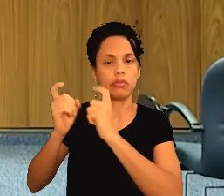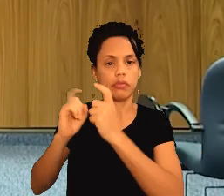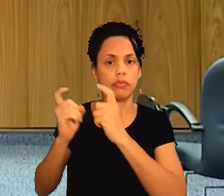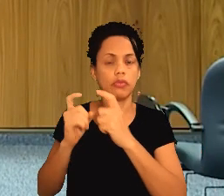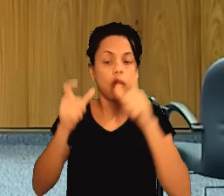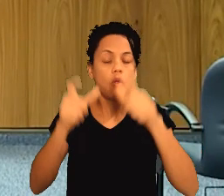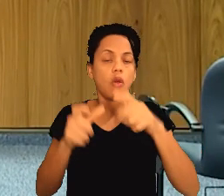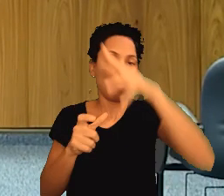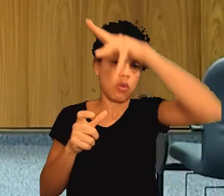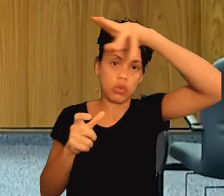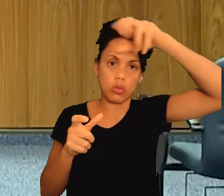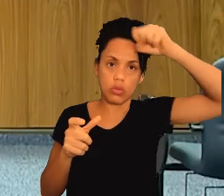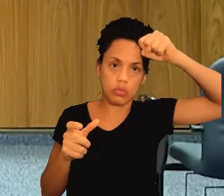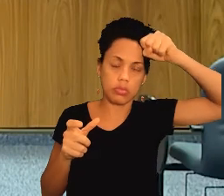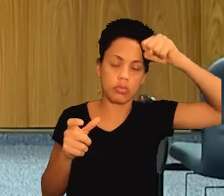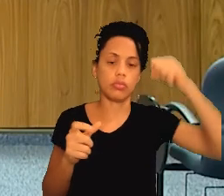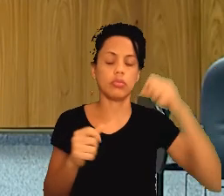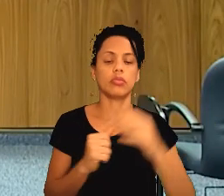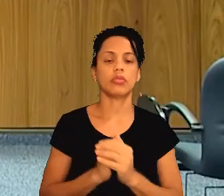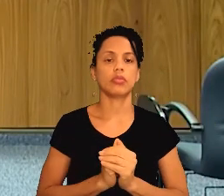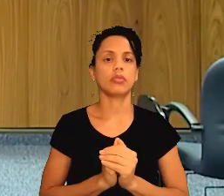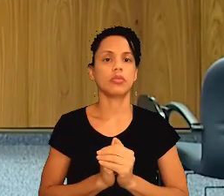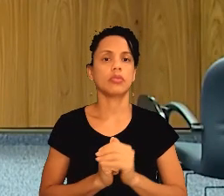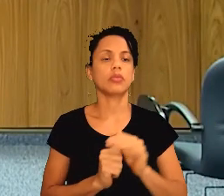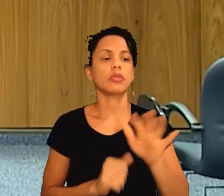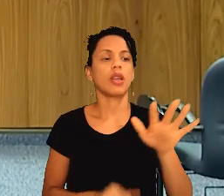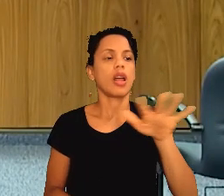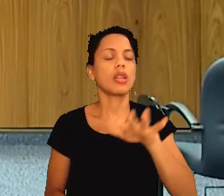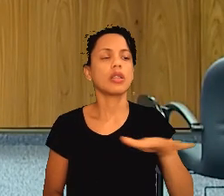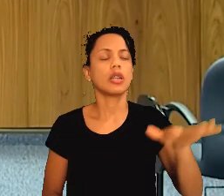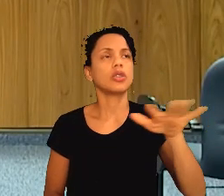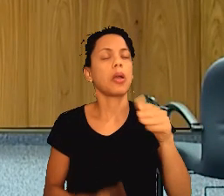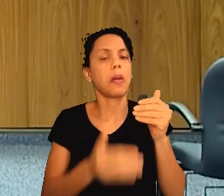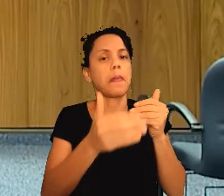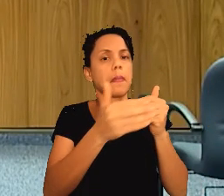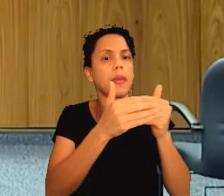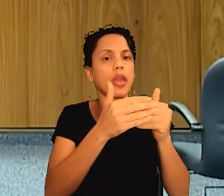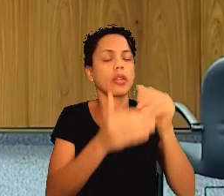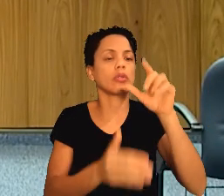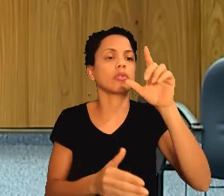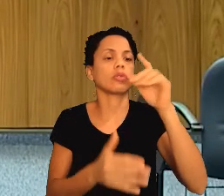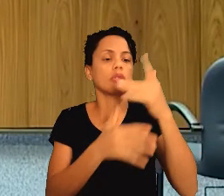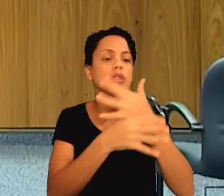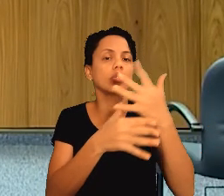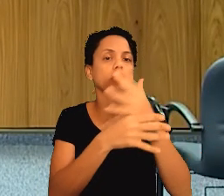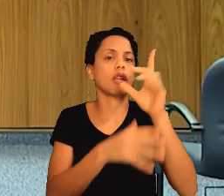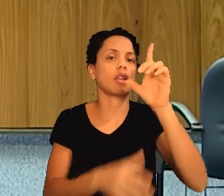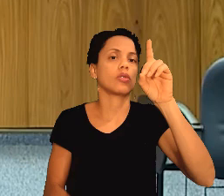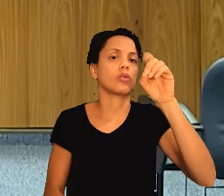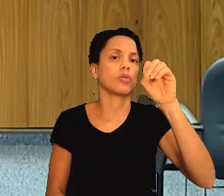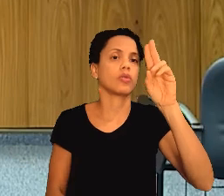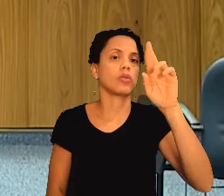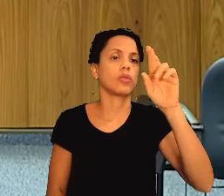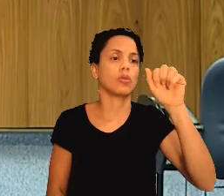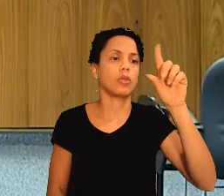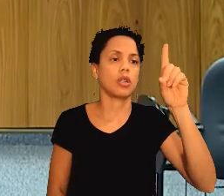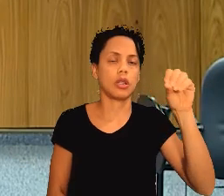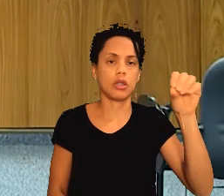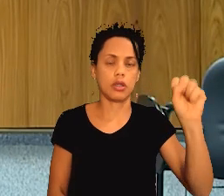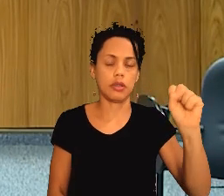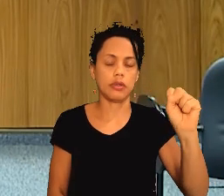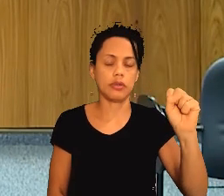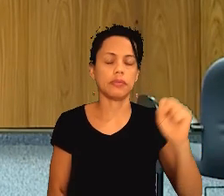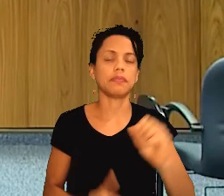argumento. É no Mato Grosso do Sul, na região próxima à cidade de Dourados.